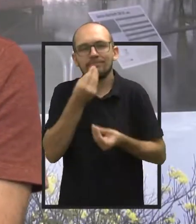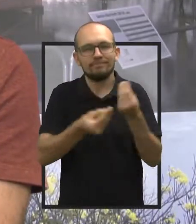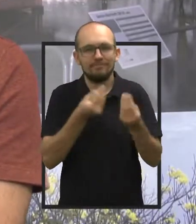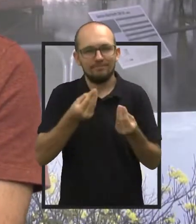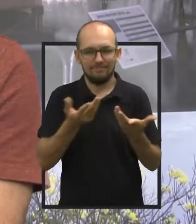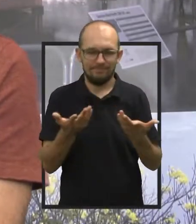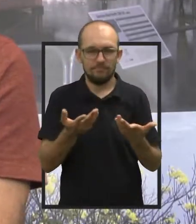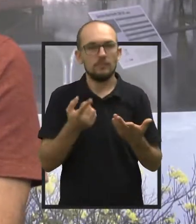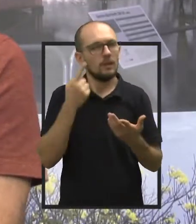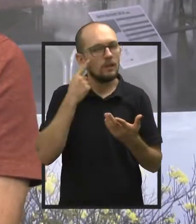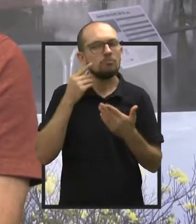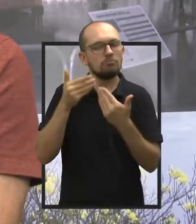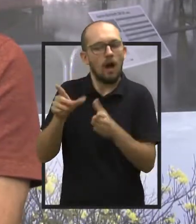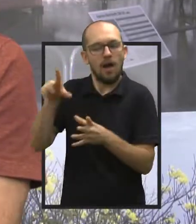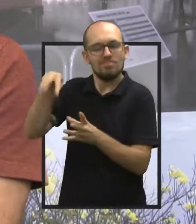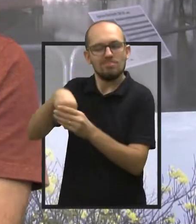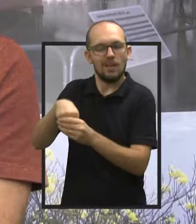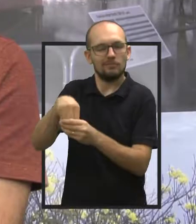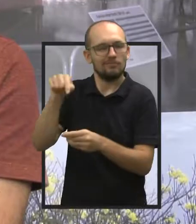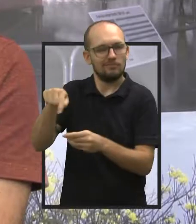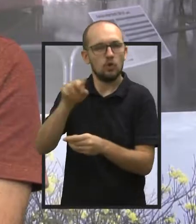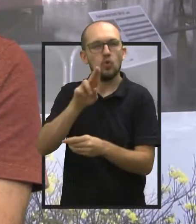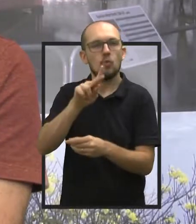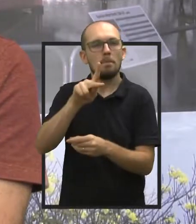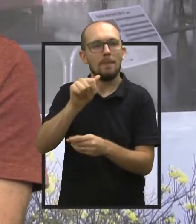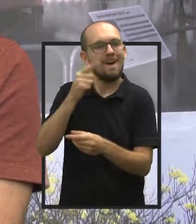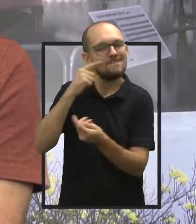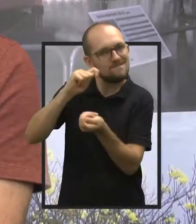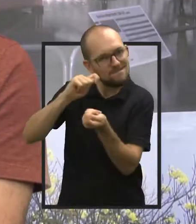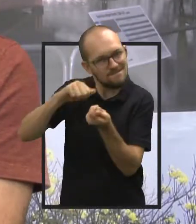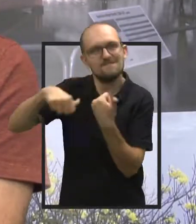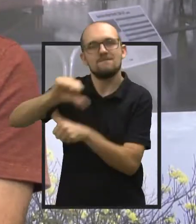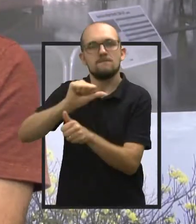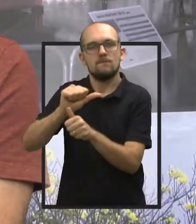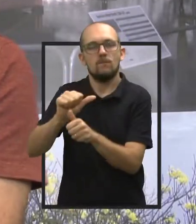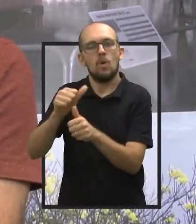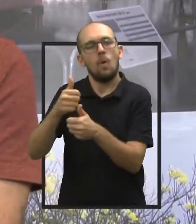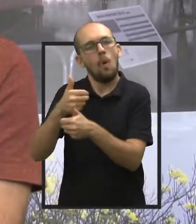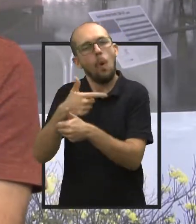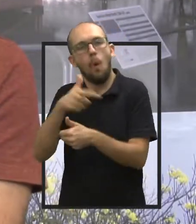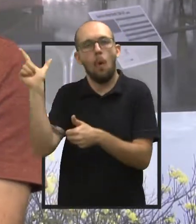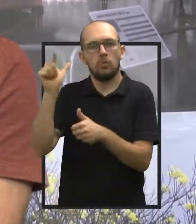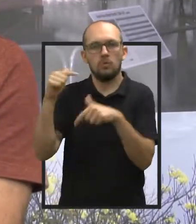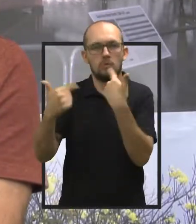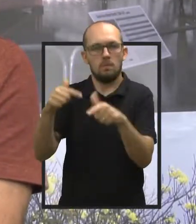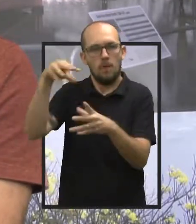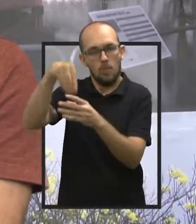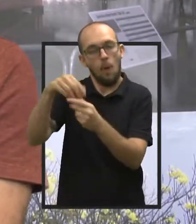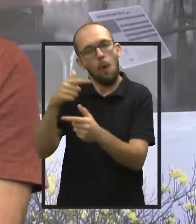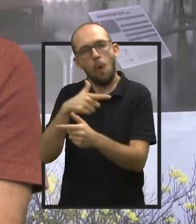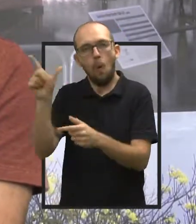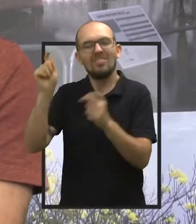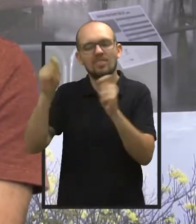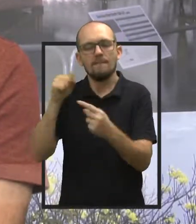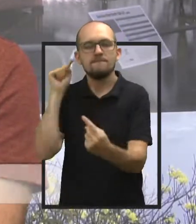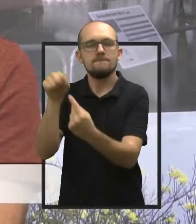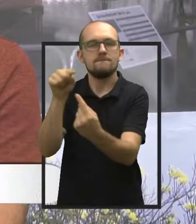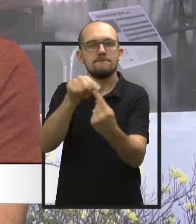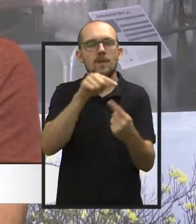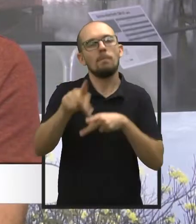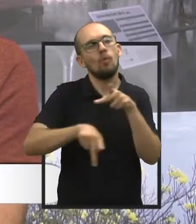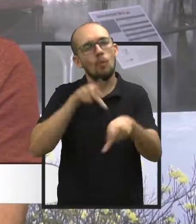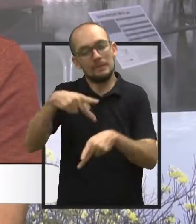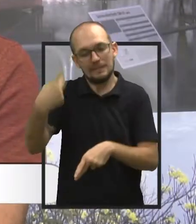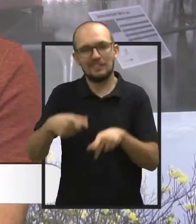parte de odontologia. Certo? Então vai ser bem usado aquele local, aquele prédio, né, para atender a população toda